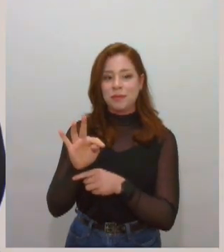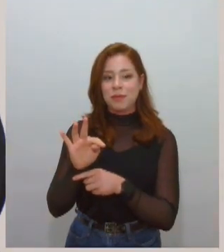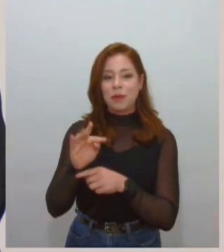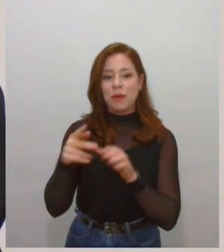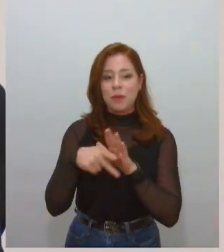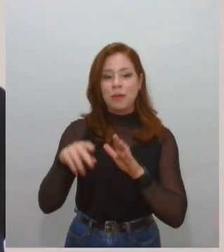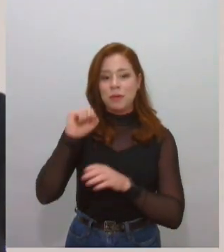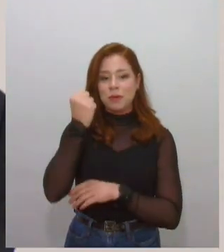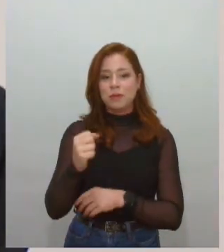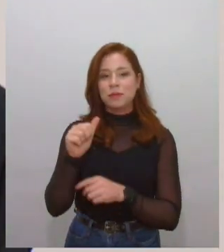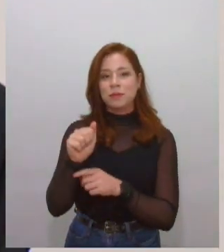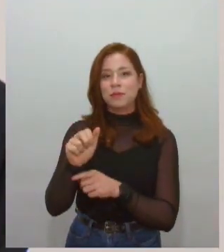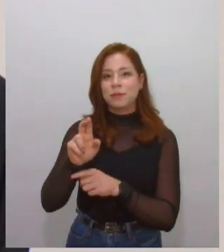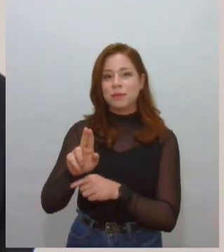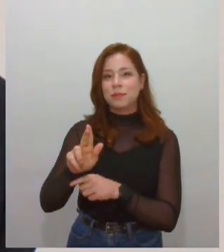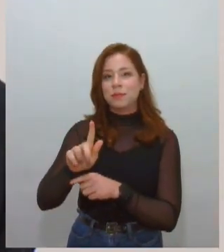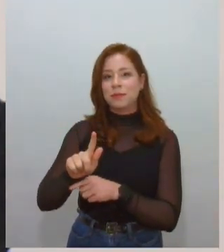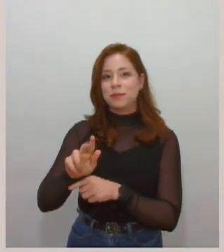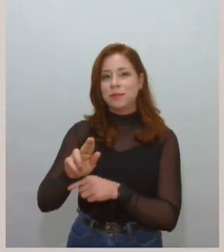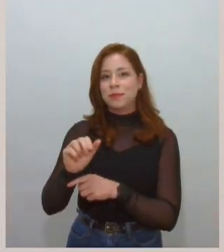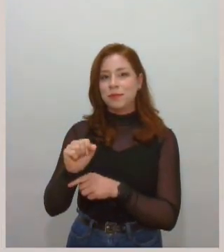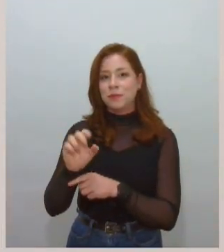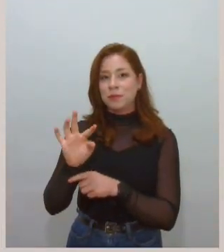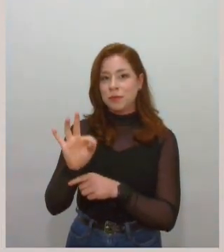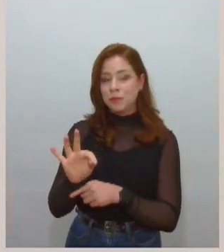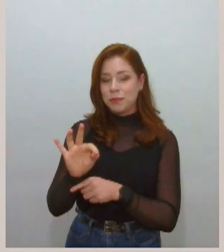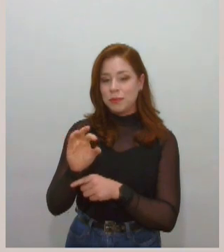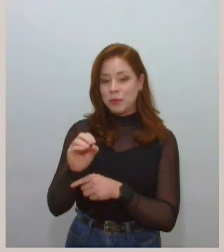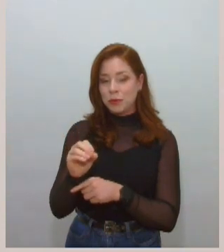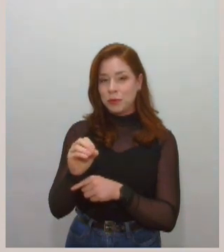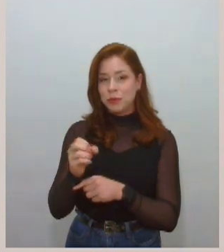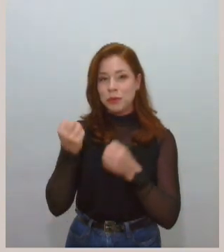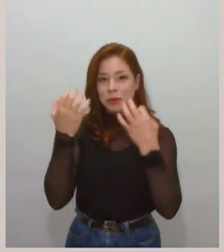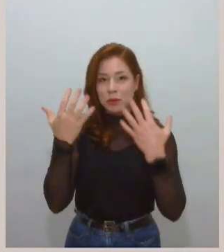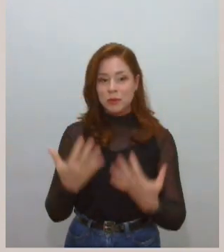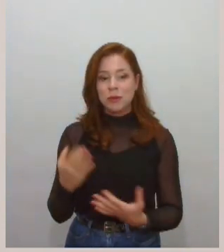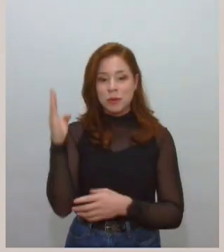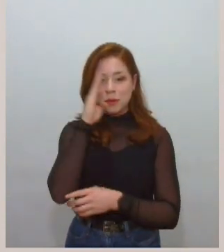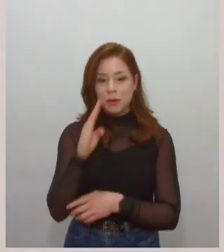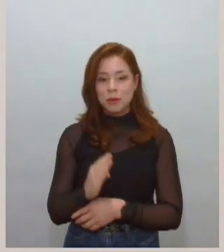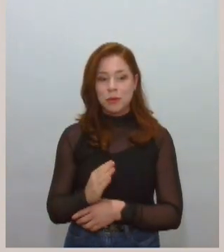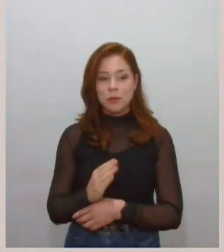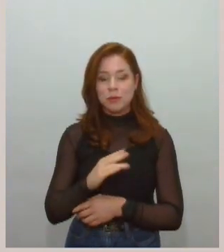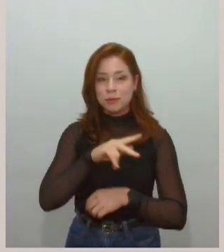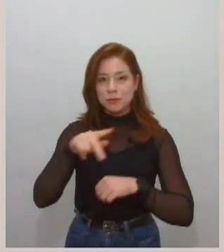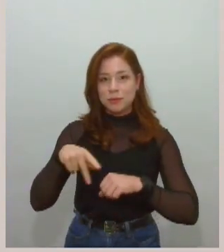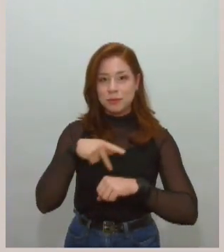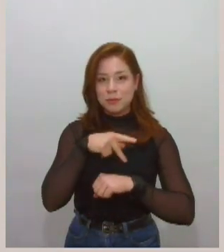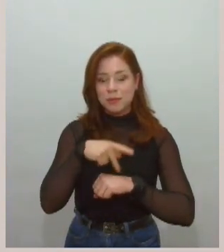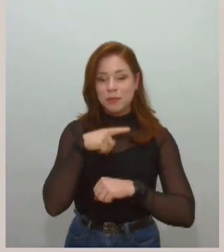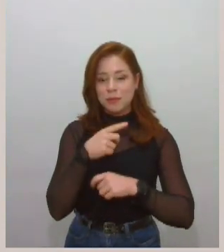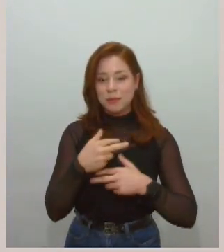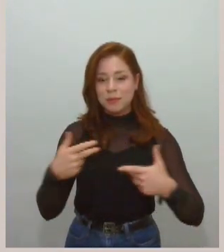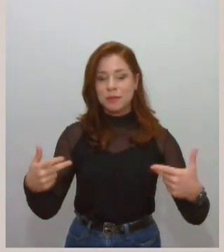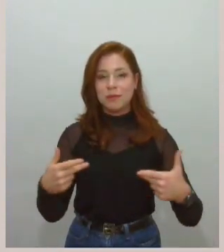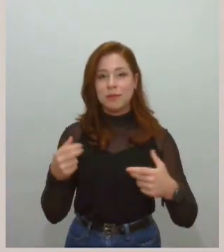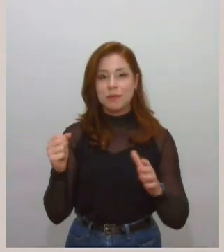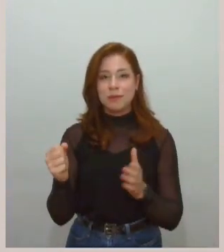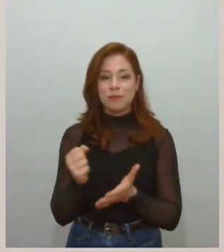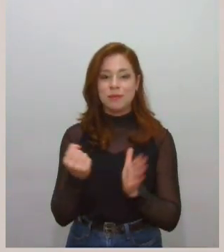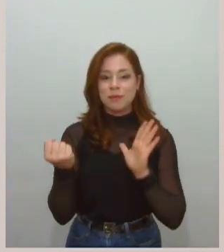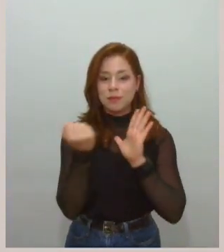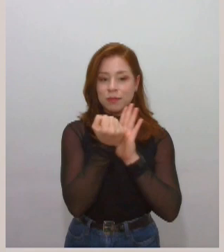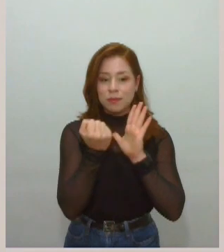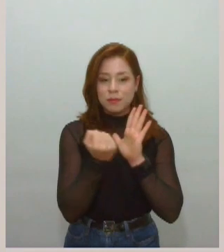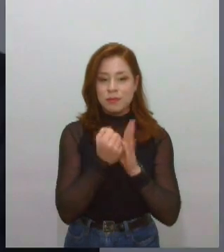que lamentou o fato do Brasil ainda ser um país onde existem muitos registros de trabalho